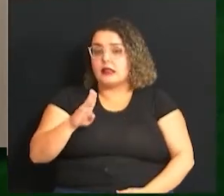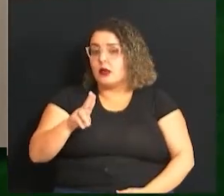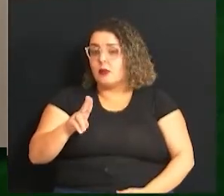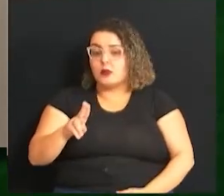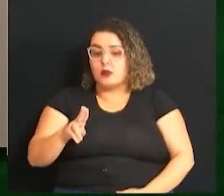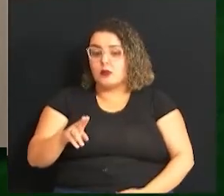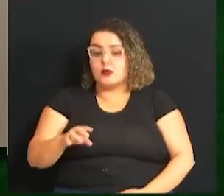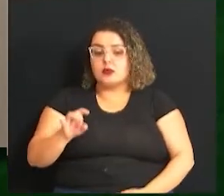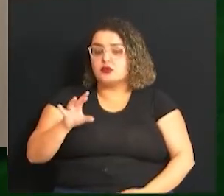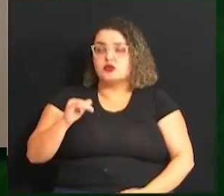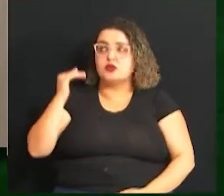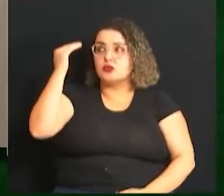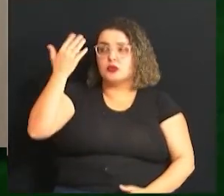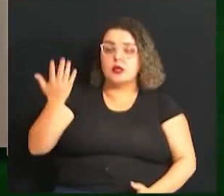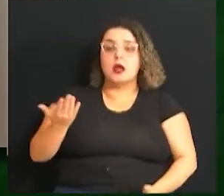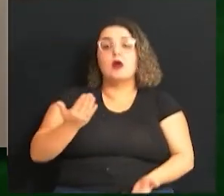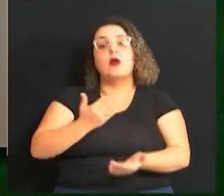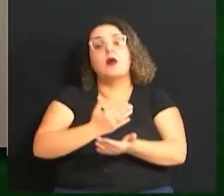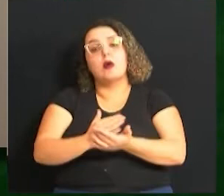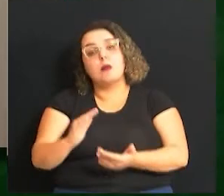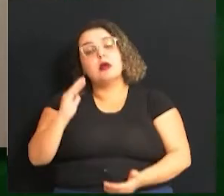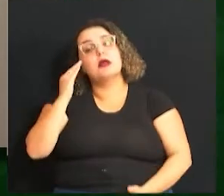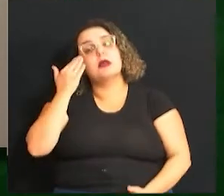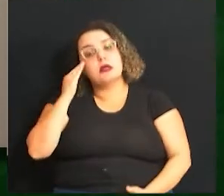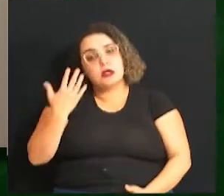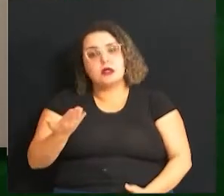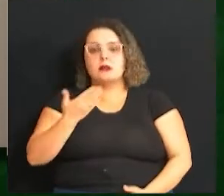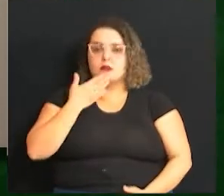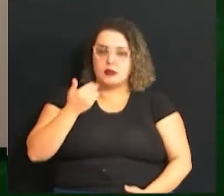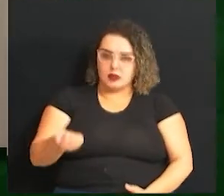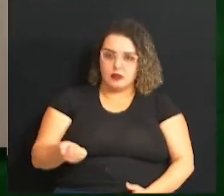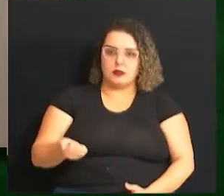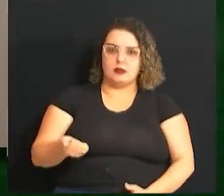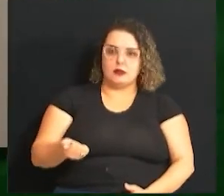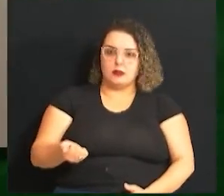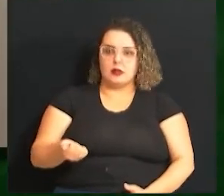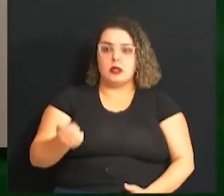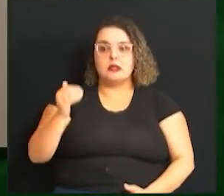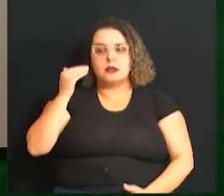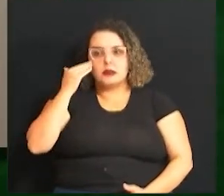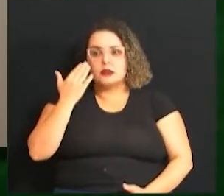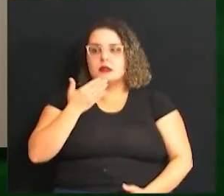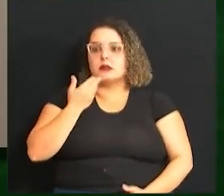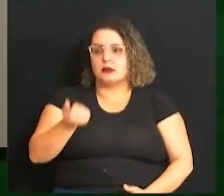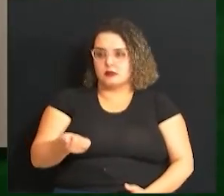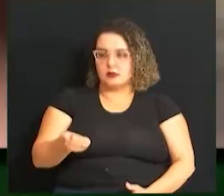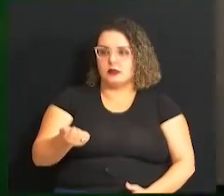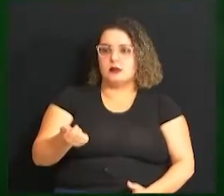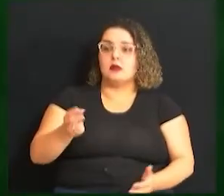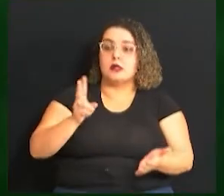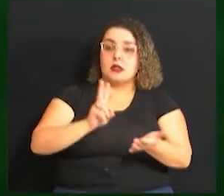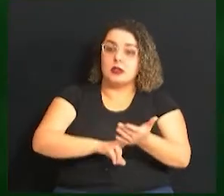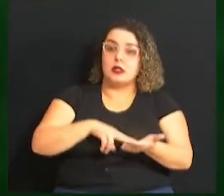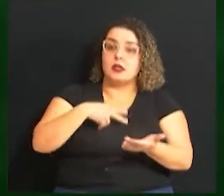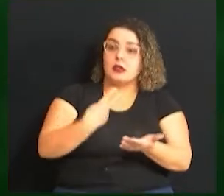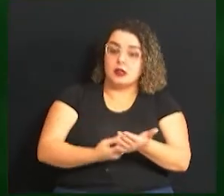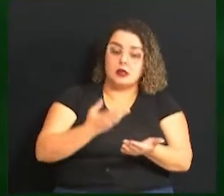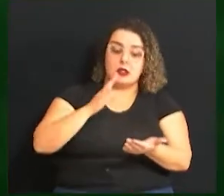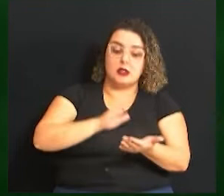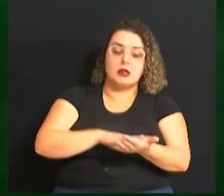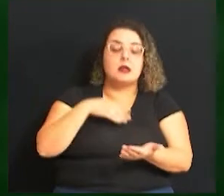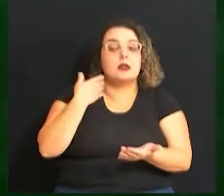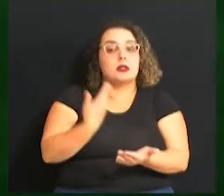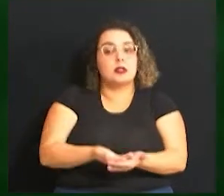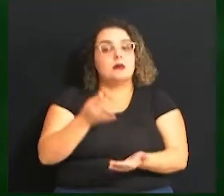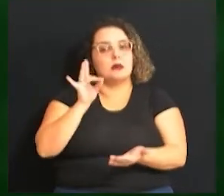deixa de ser um assunto só de adulto, e isso passa a fazer sentido para ela. Ela assimila melhor, ela começa a interpretar a